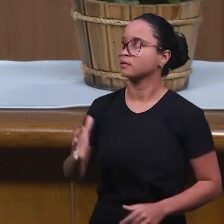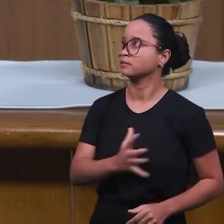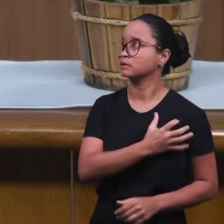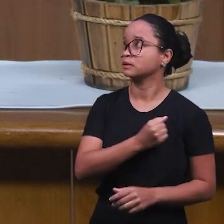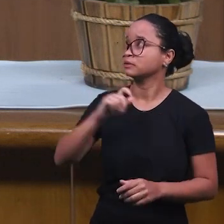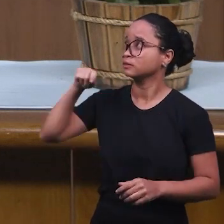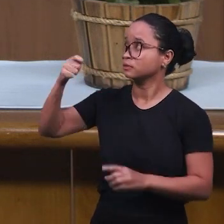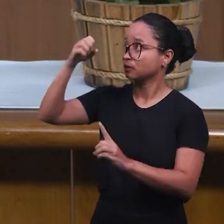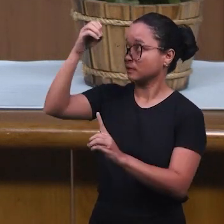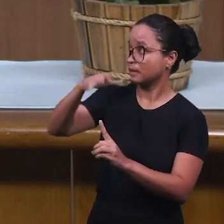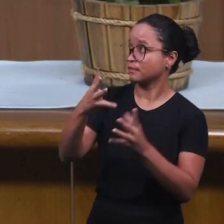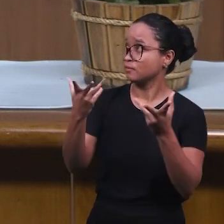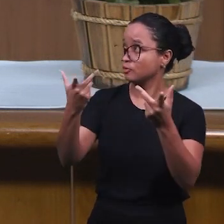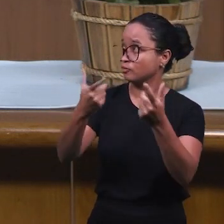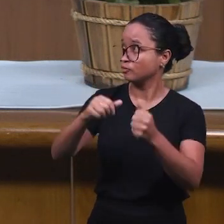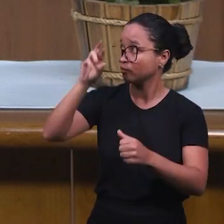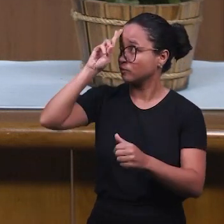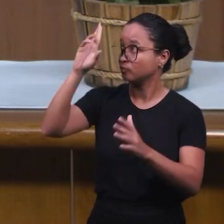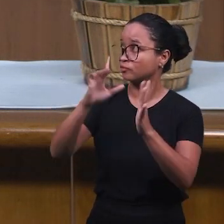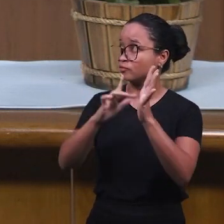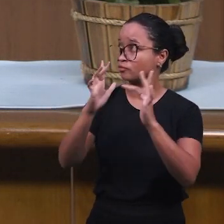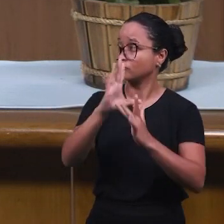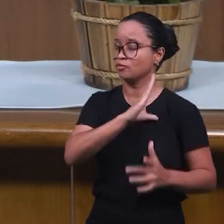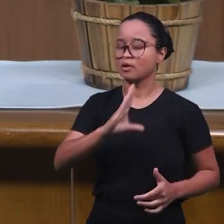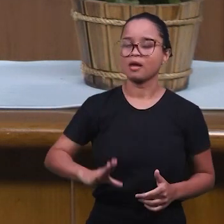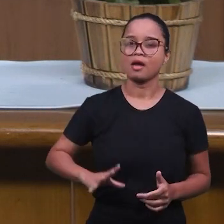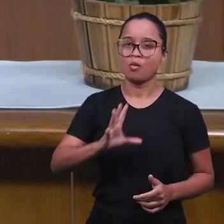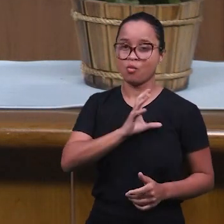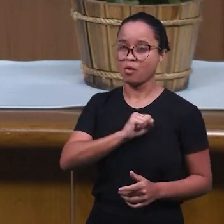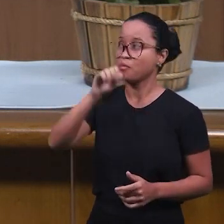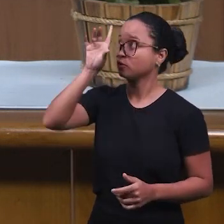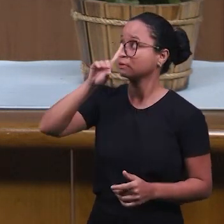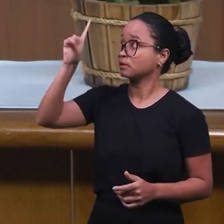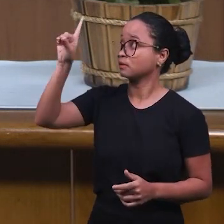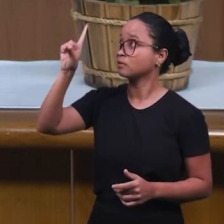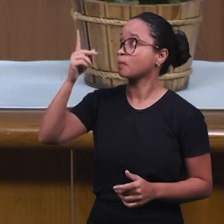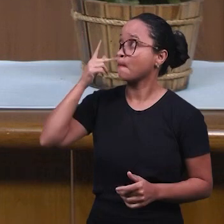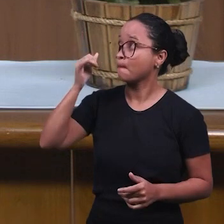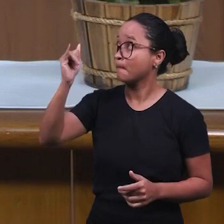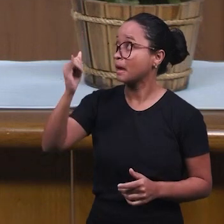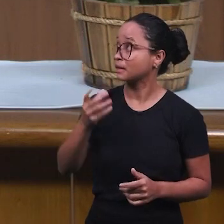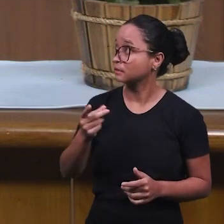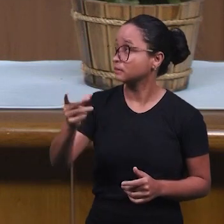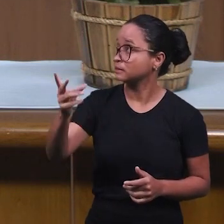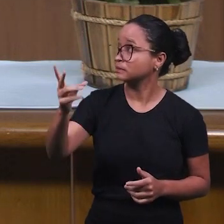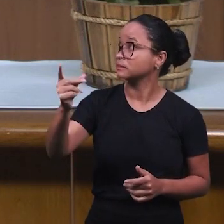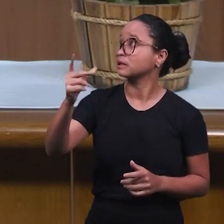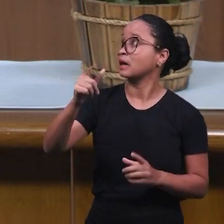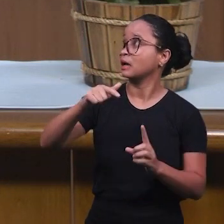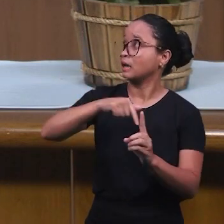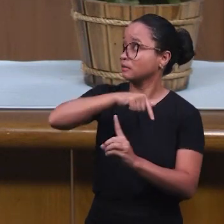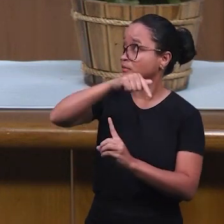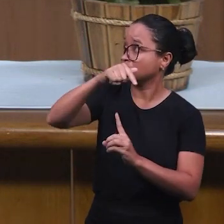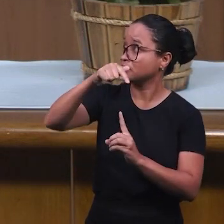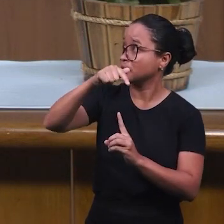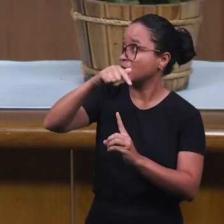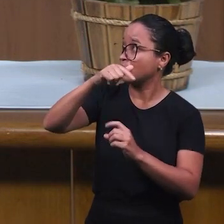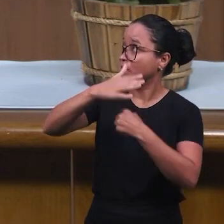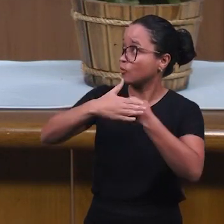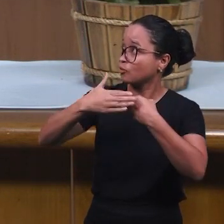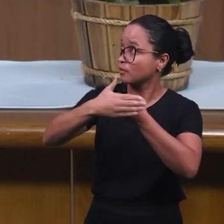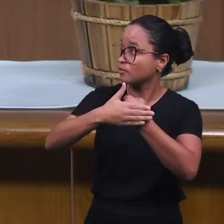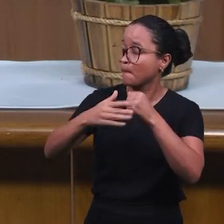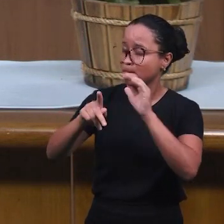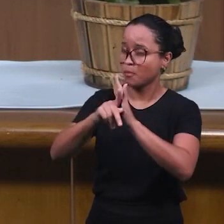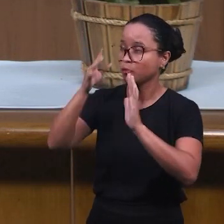nome dizemos que a graça maravilhosa do Senhor e Salvador Jesus Cristo, o amor de Deus, nosso eterno Pai, as doces, santas e eternas consolações do